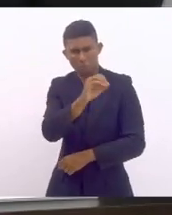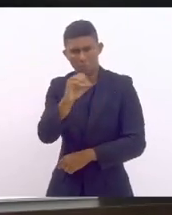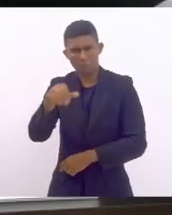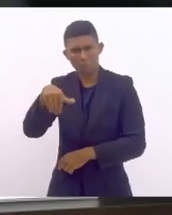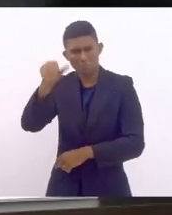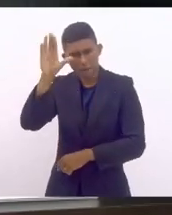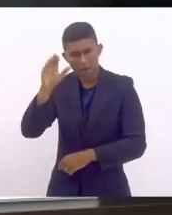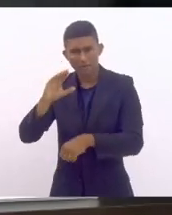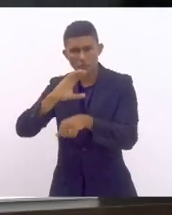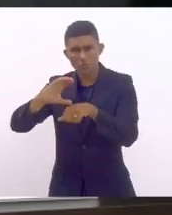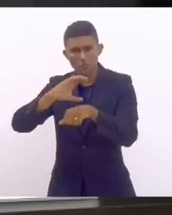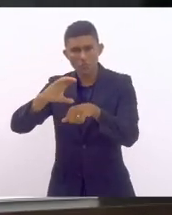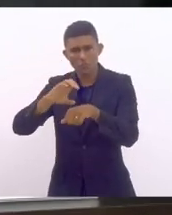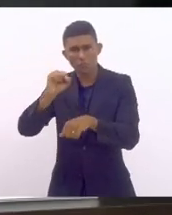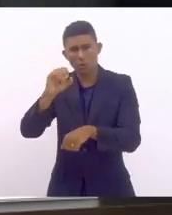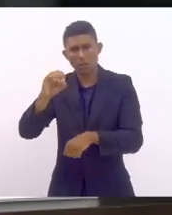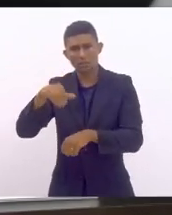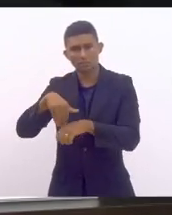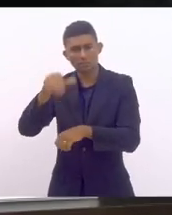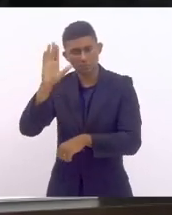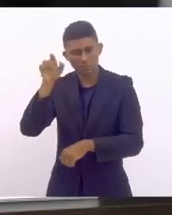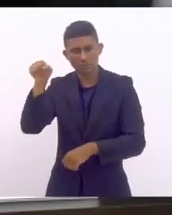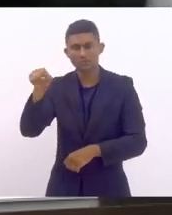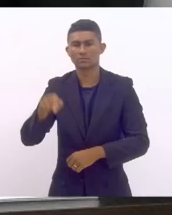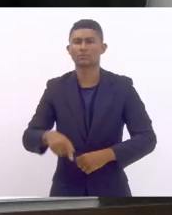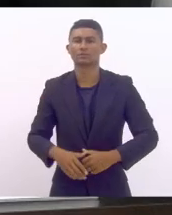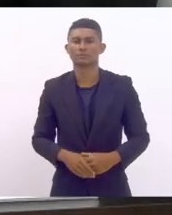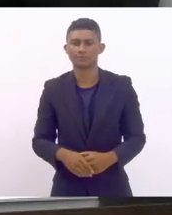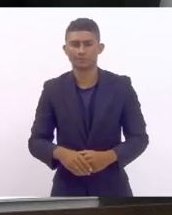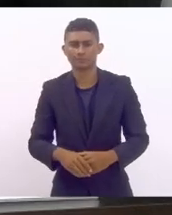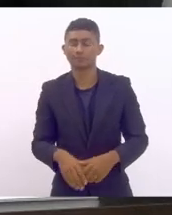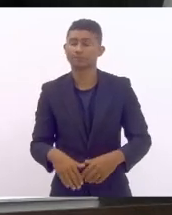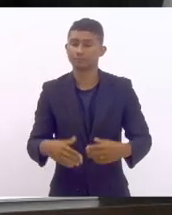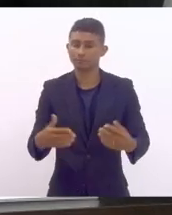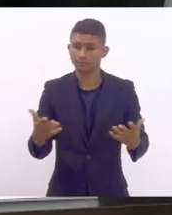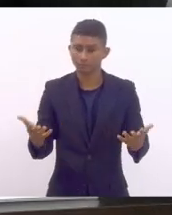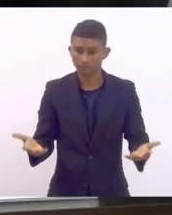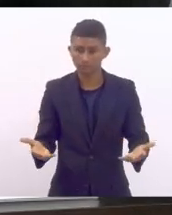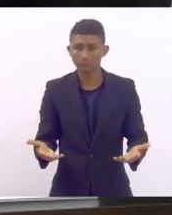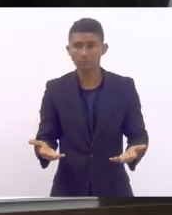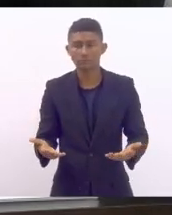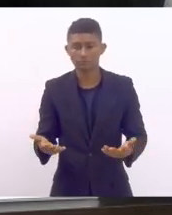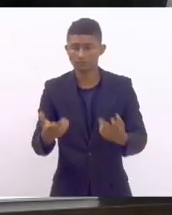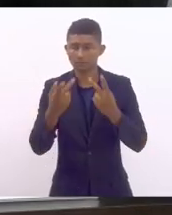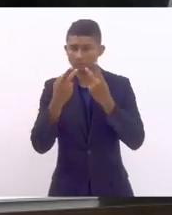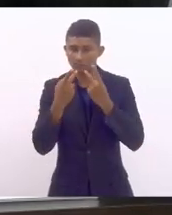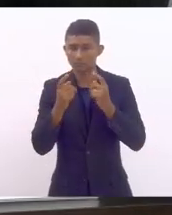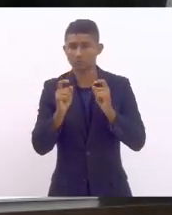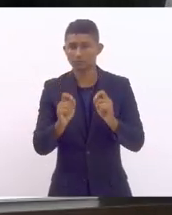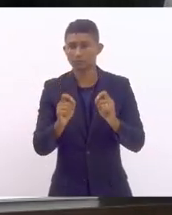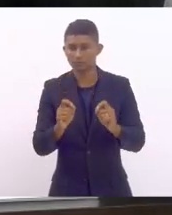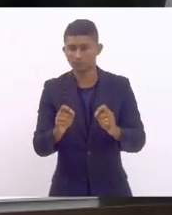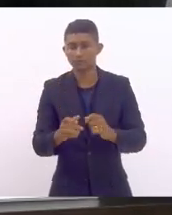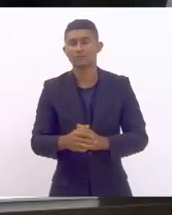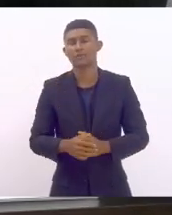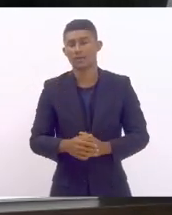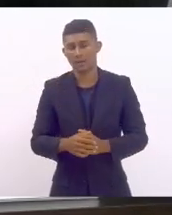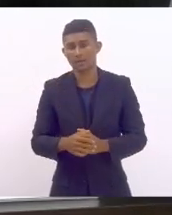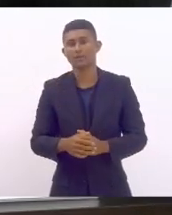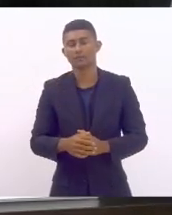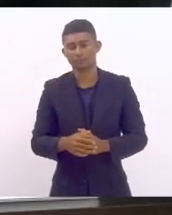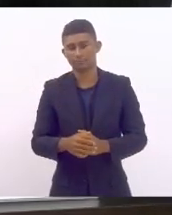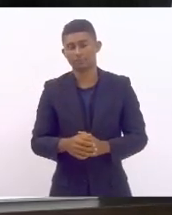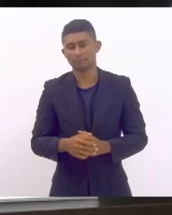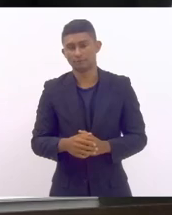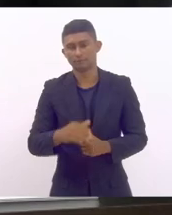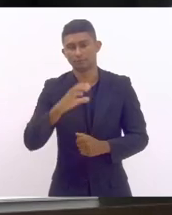ofertados a Essa sociedade Fluminense então é queria aqui registrar a participação efetiva